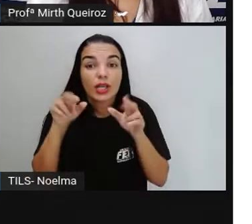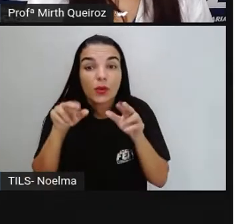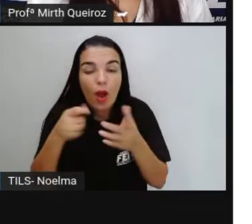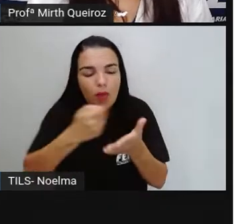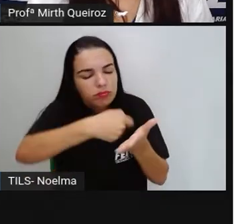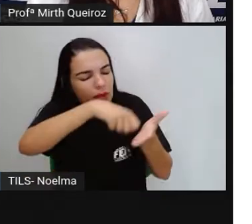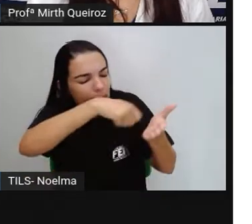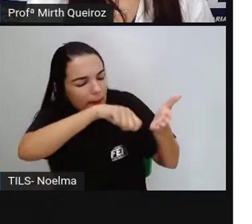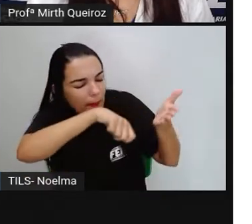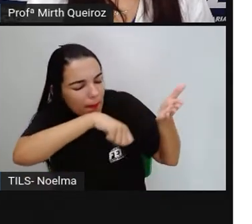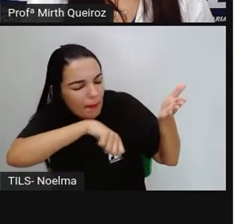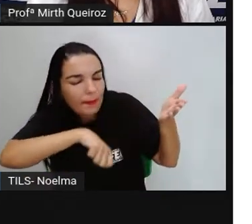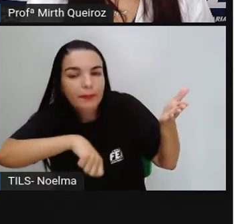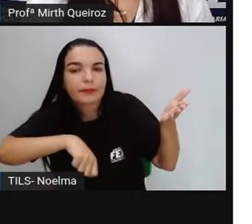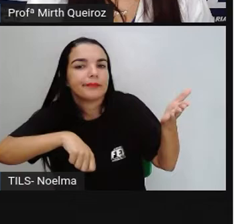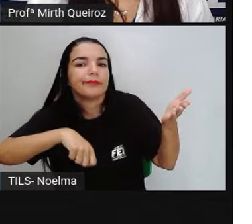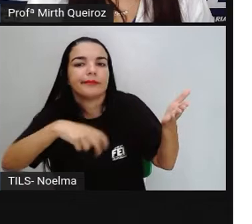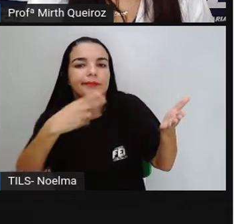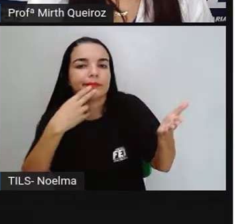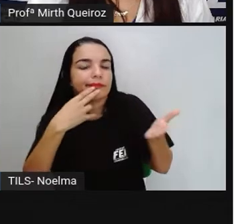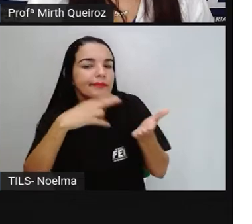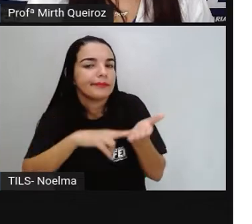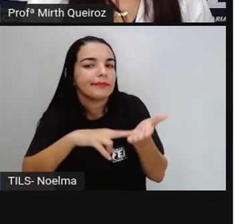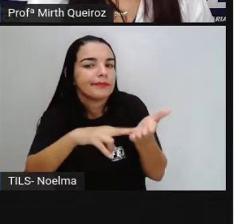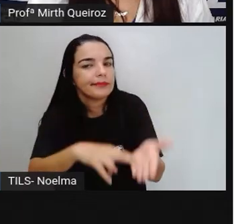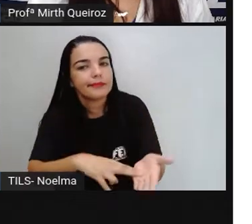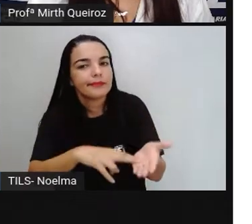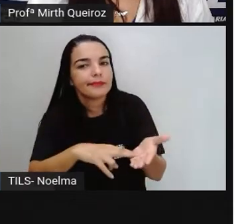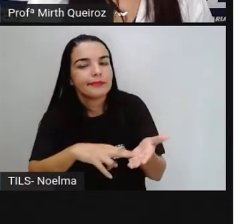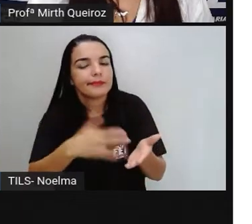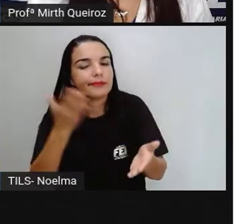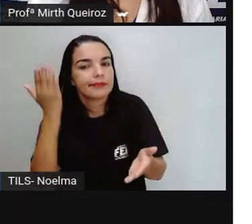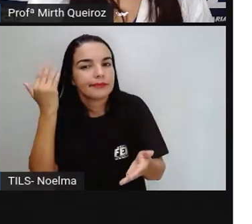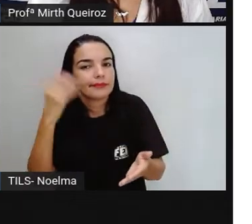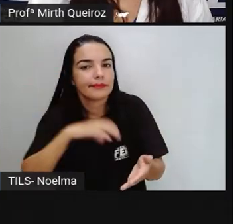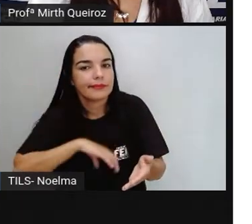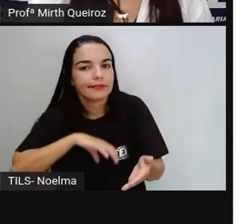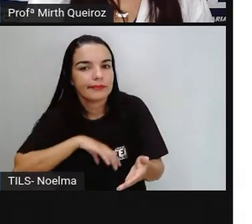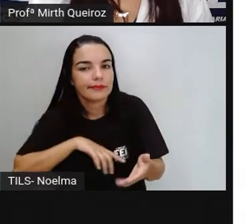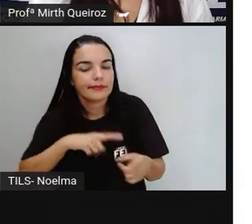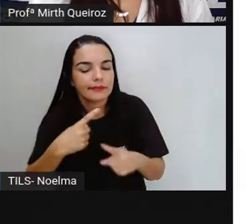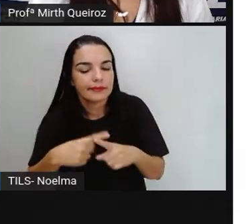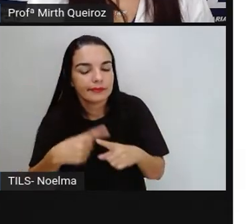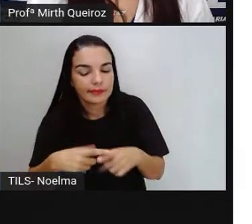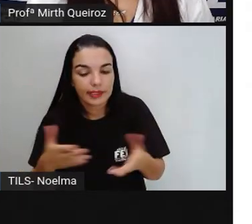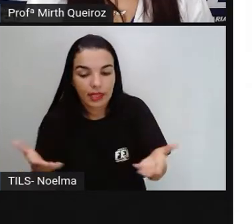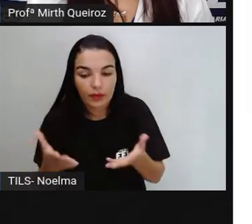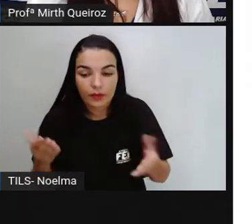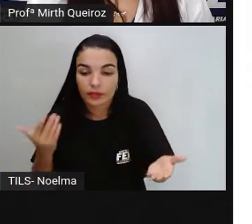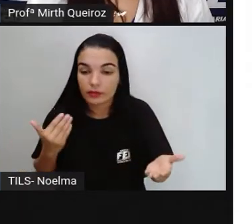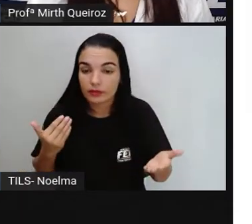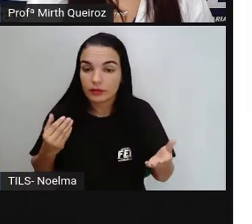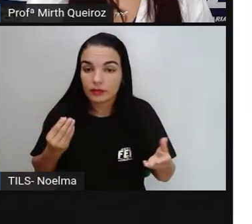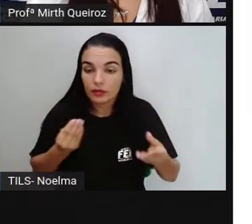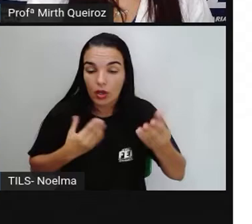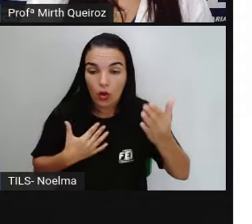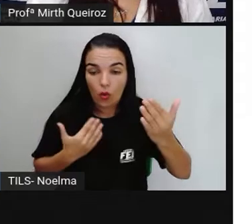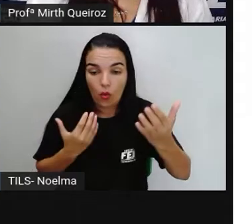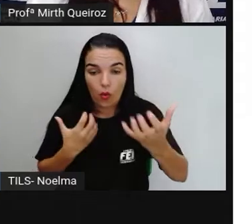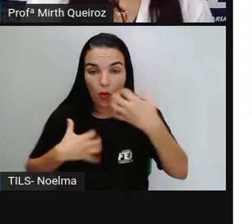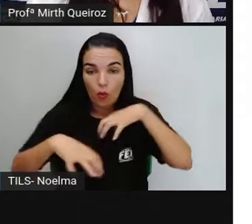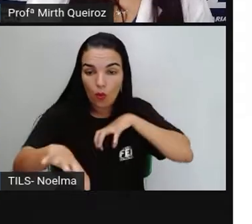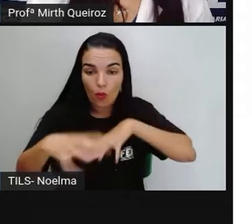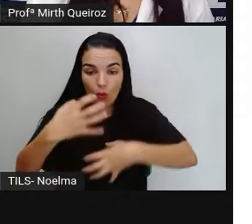Vaz de Caminha e não aquele índio de carne e osso que convive conosco, né? Que está hoje no meio de